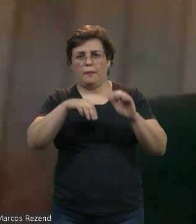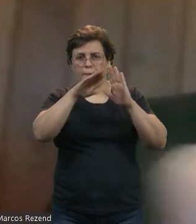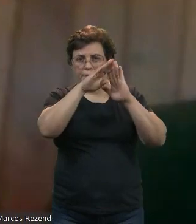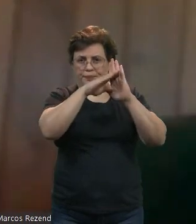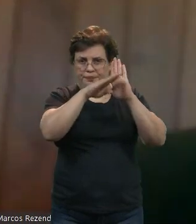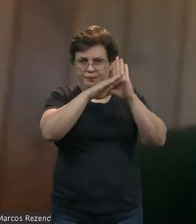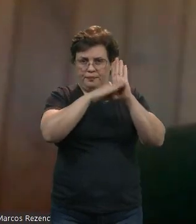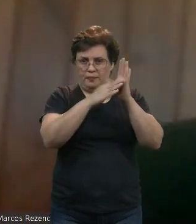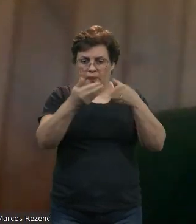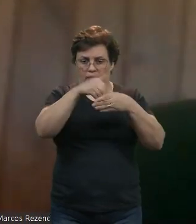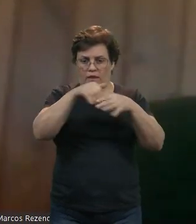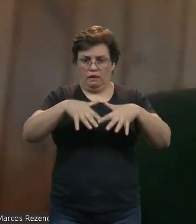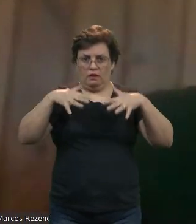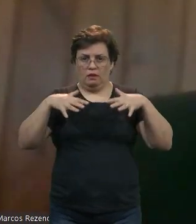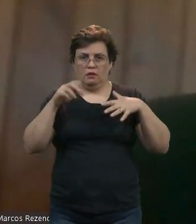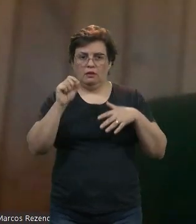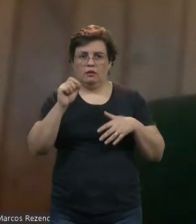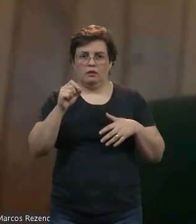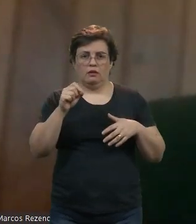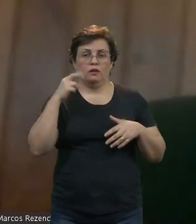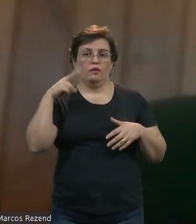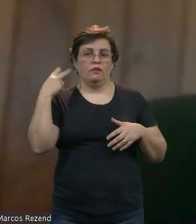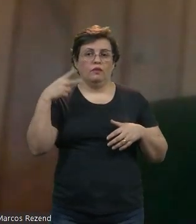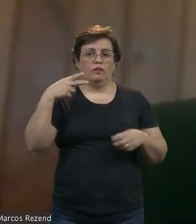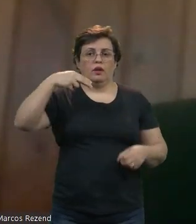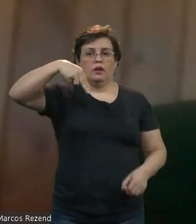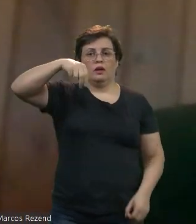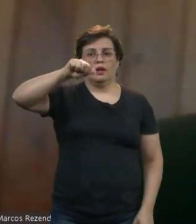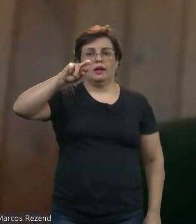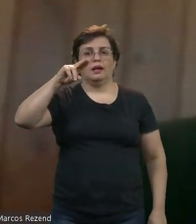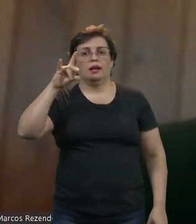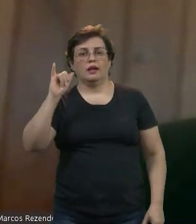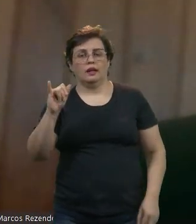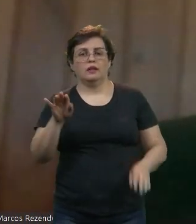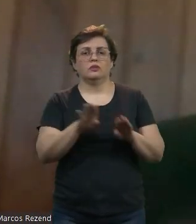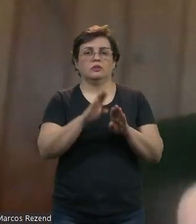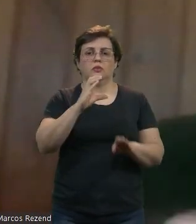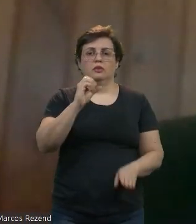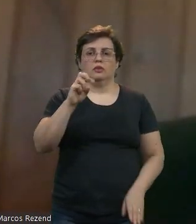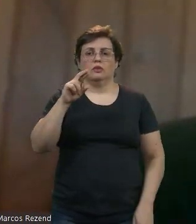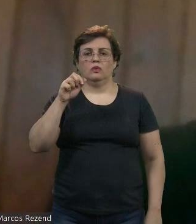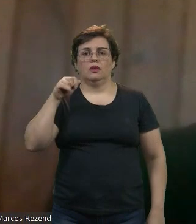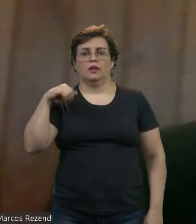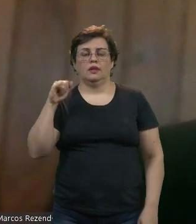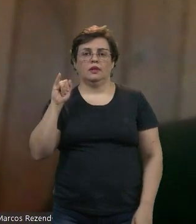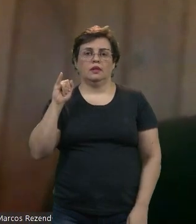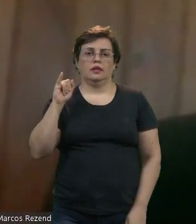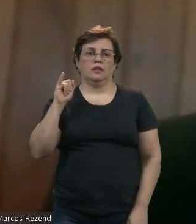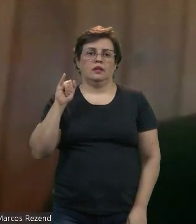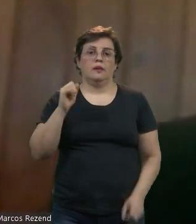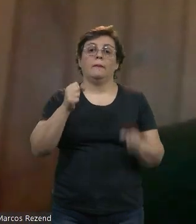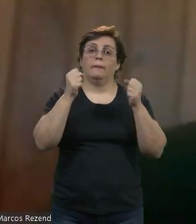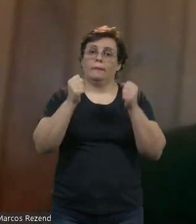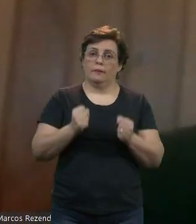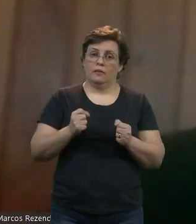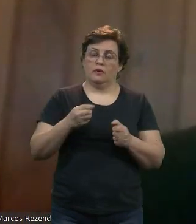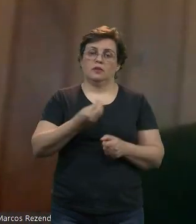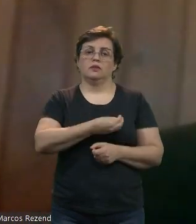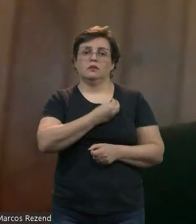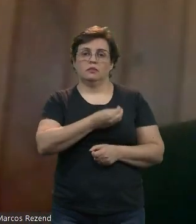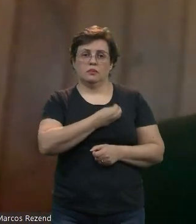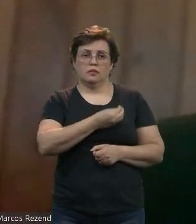uma votação do plenário, que o vereador Luiz Eduardo Nardi, o vereador professor Mário Coraini